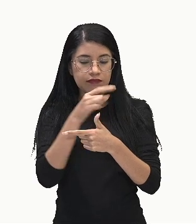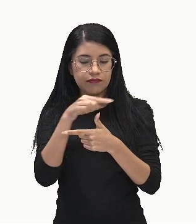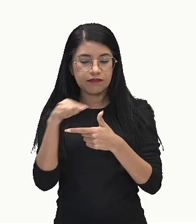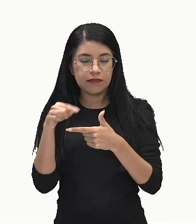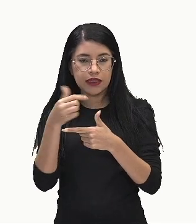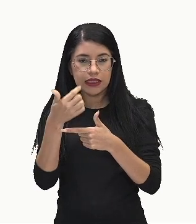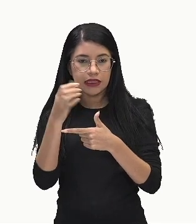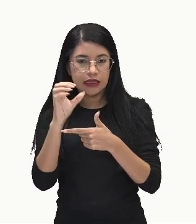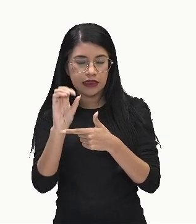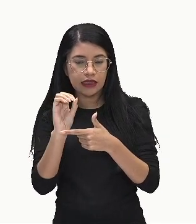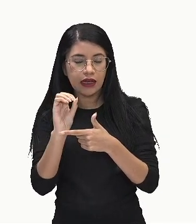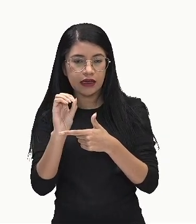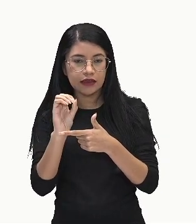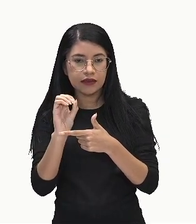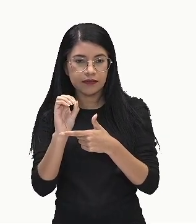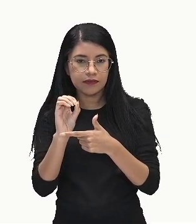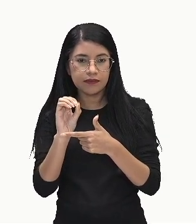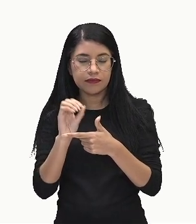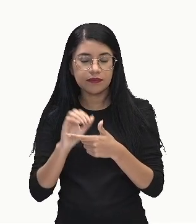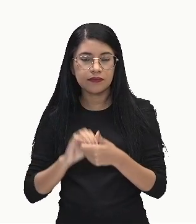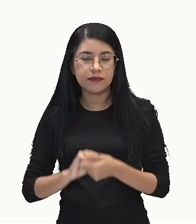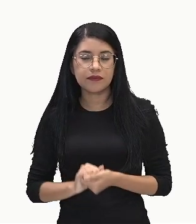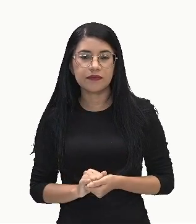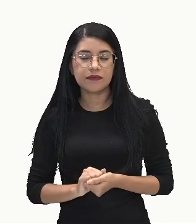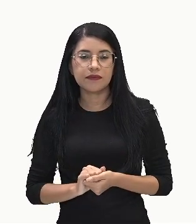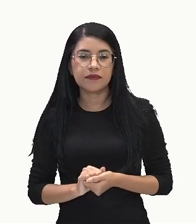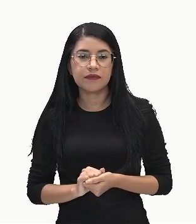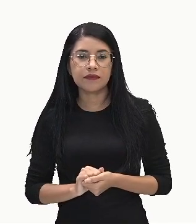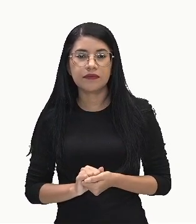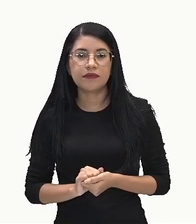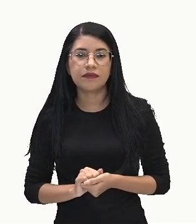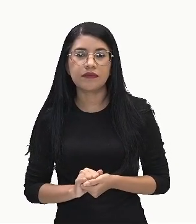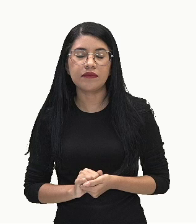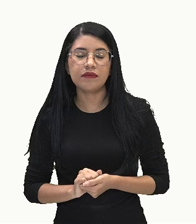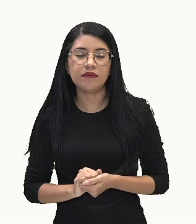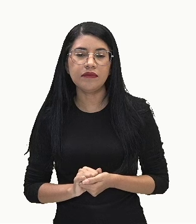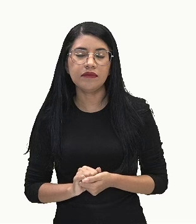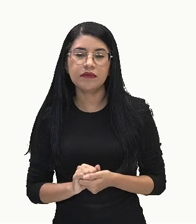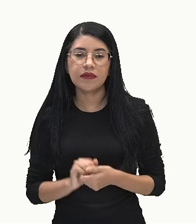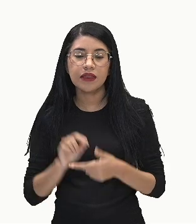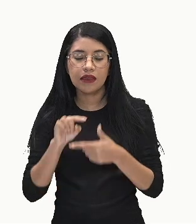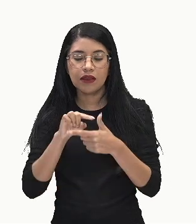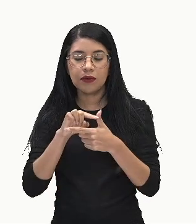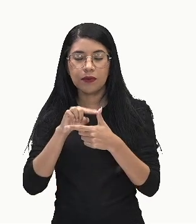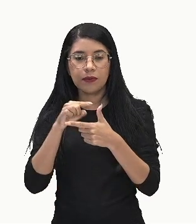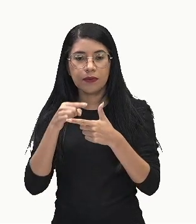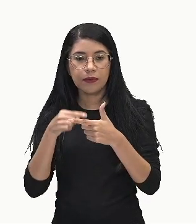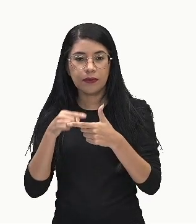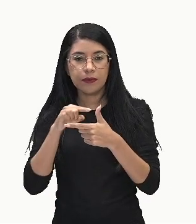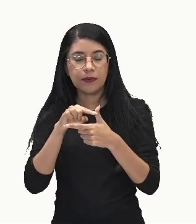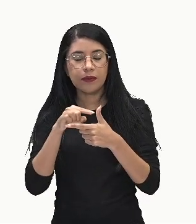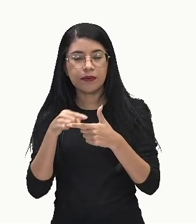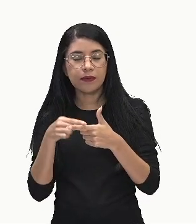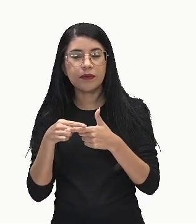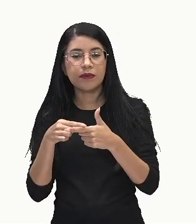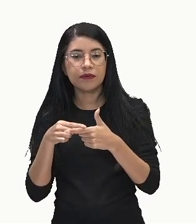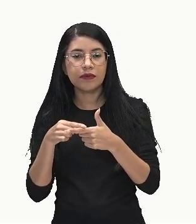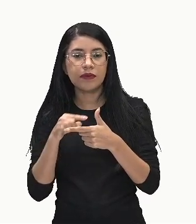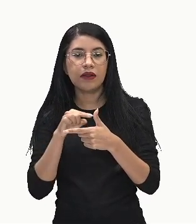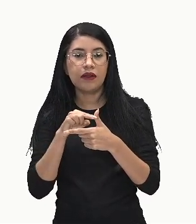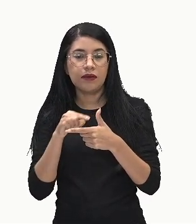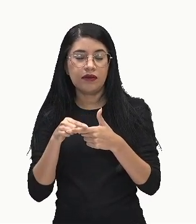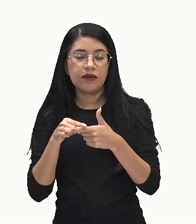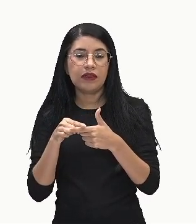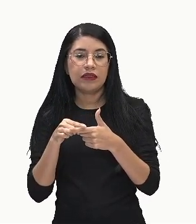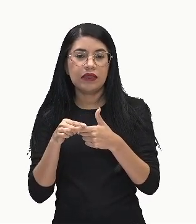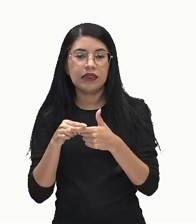10 centímetros. Aí ele segue, ó. E o ângulo formado por esses lados, ou